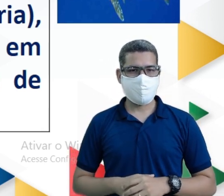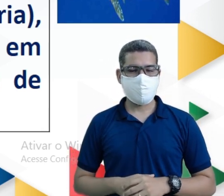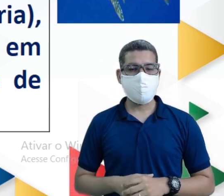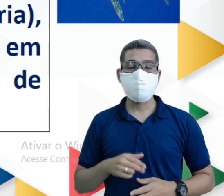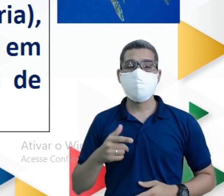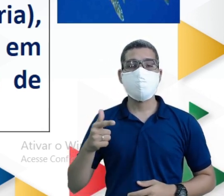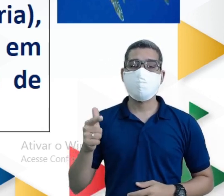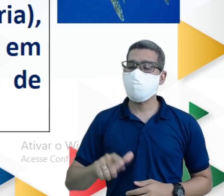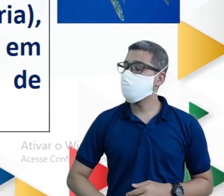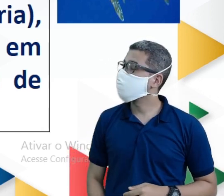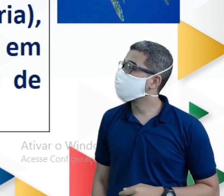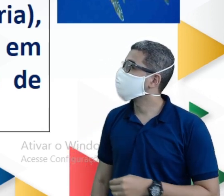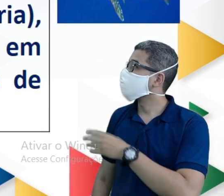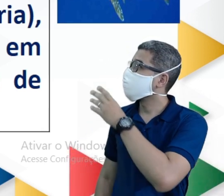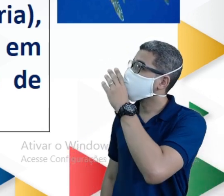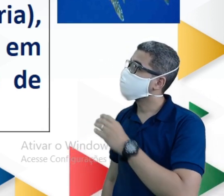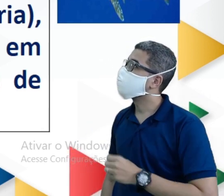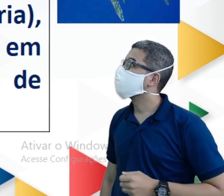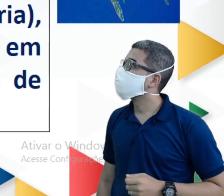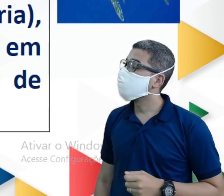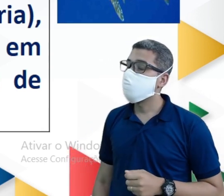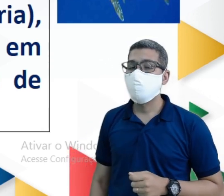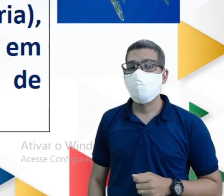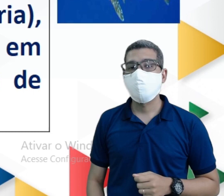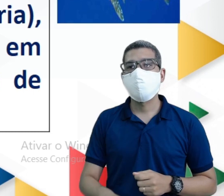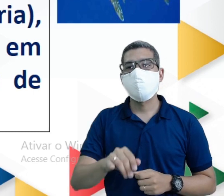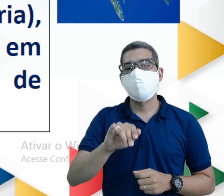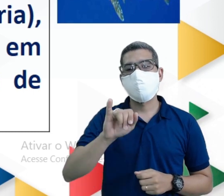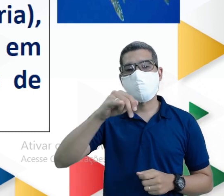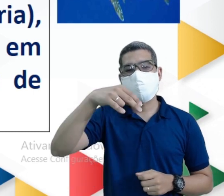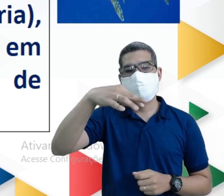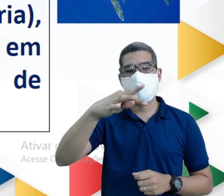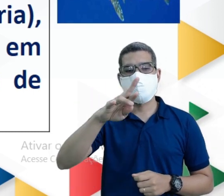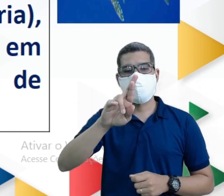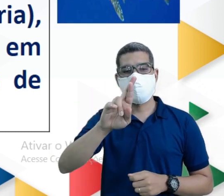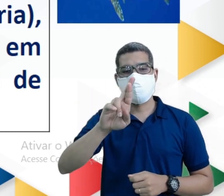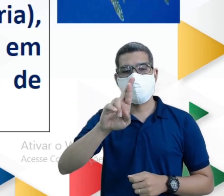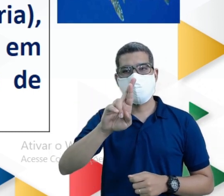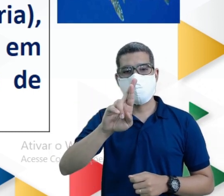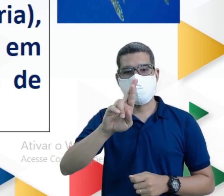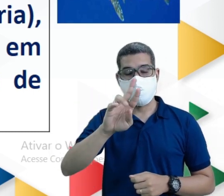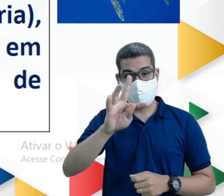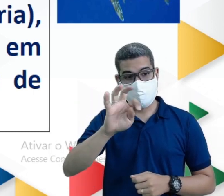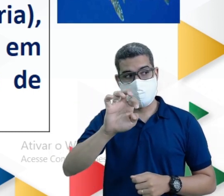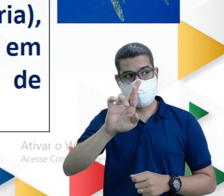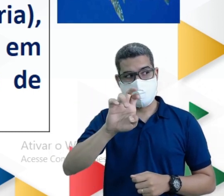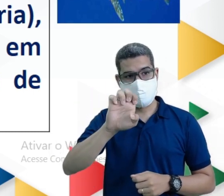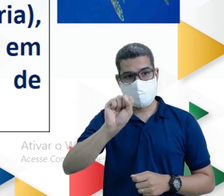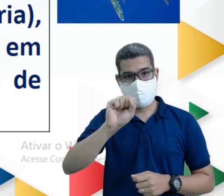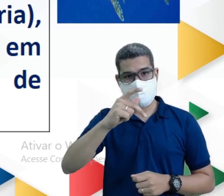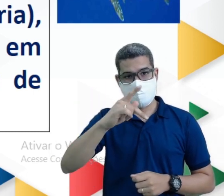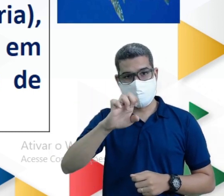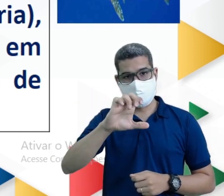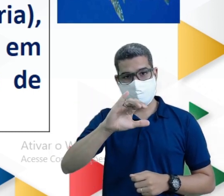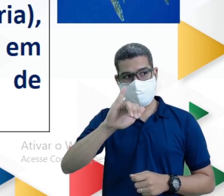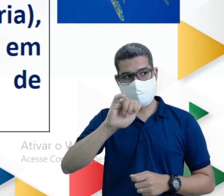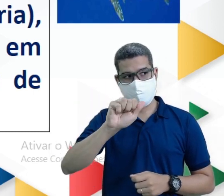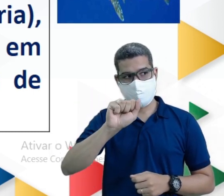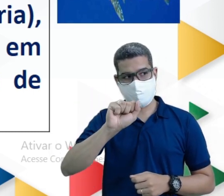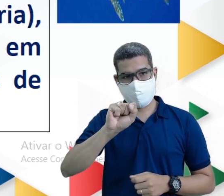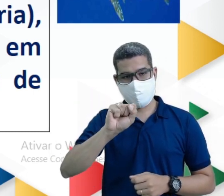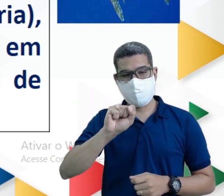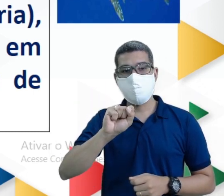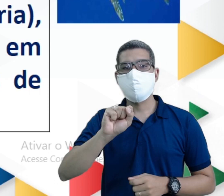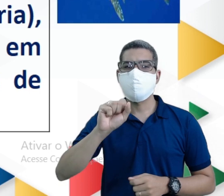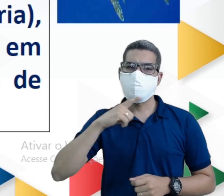que são interespecíficas. Se eu estou falando dessas relações que são interespecíficas, são de espécies que